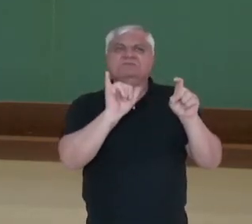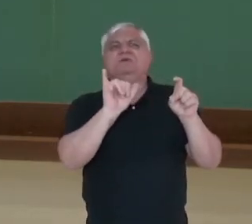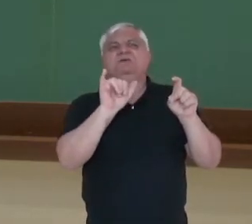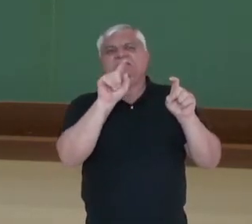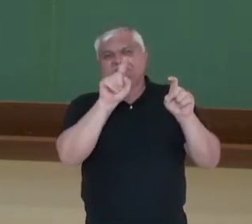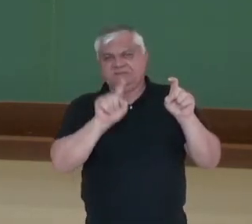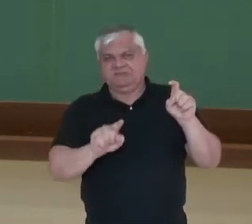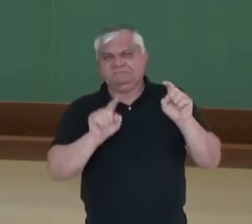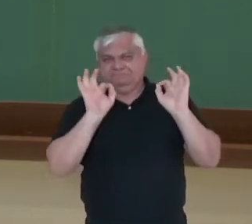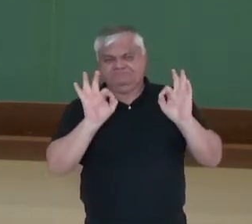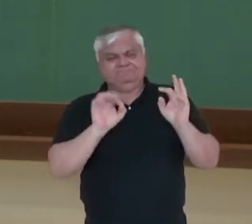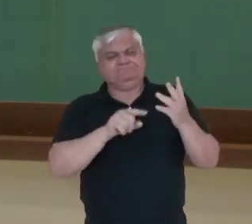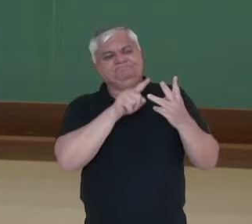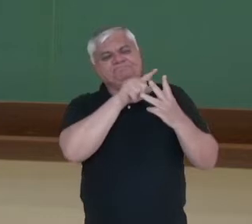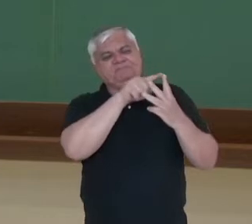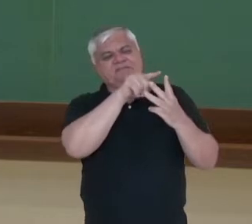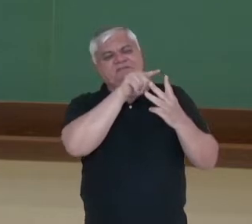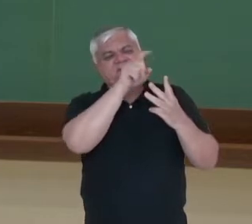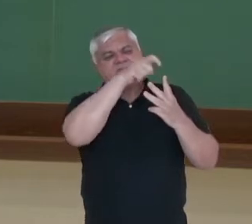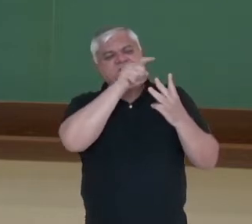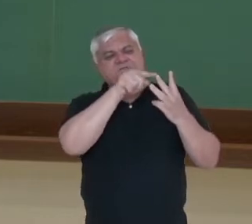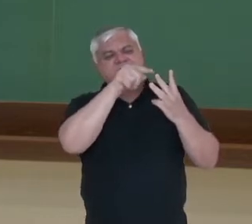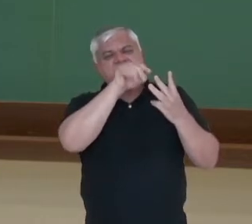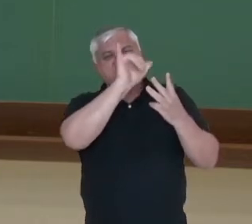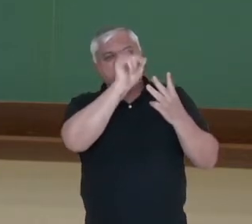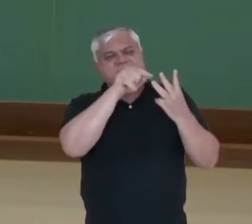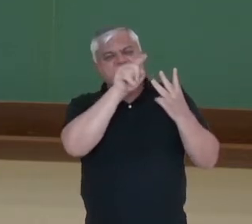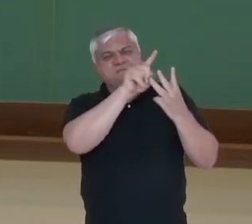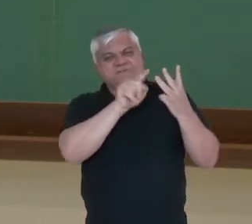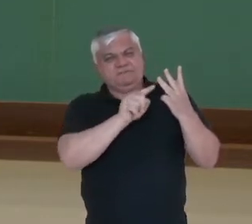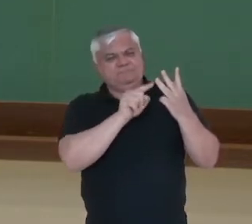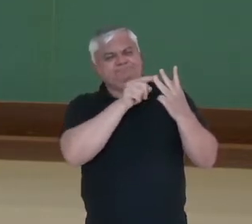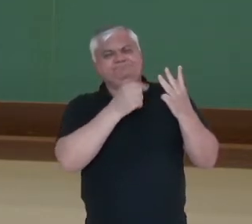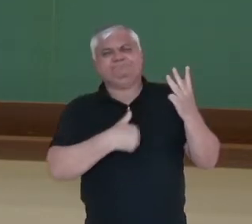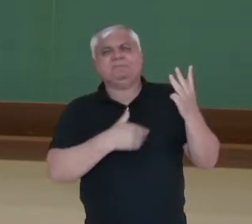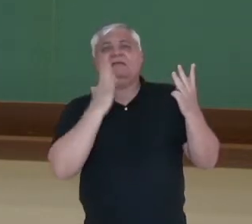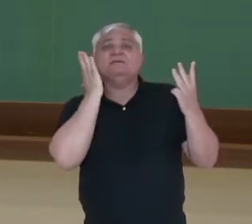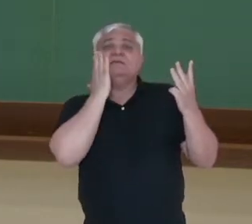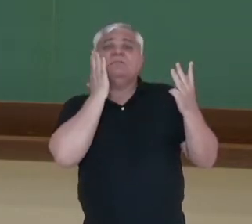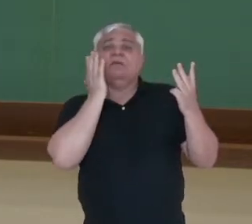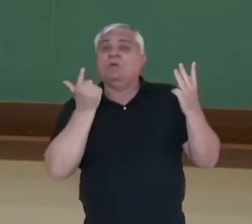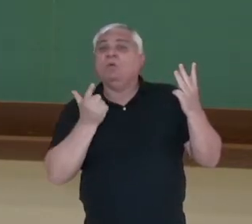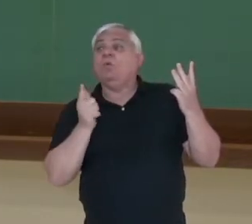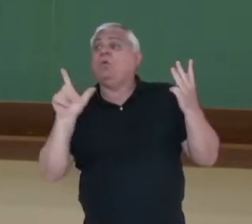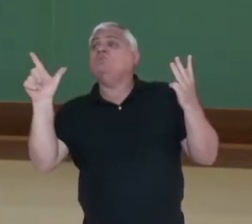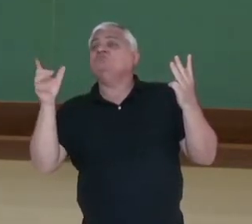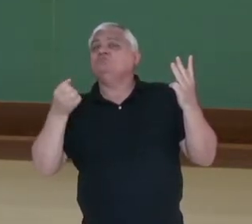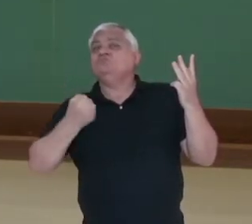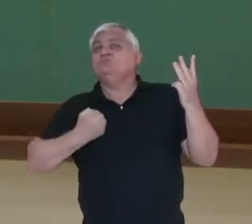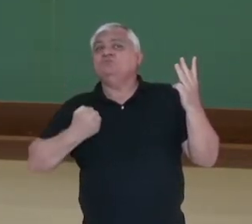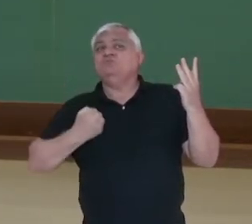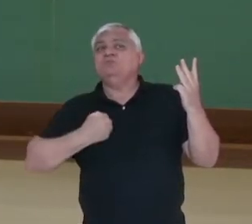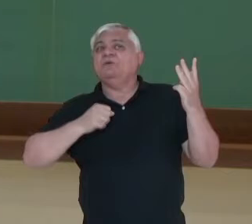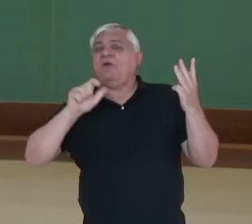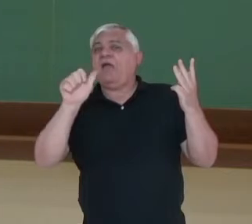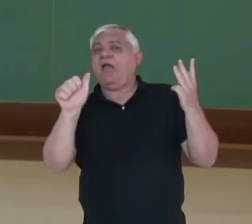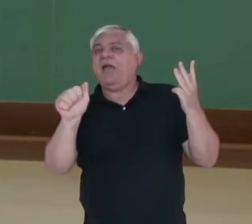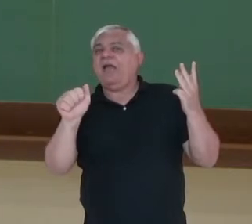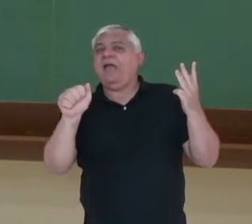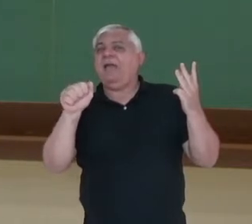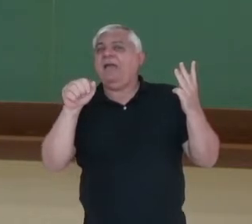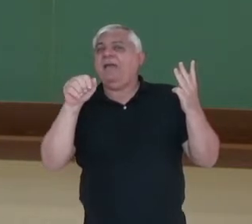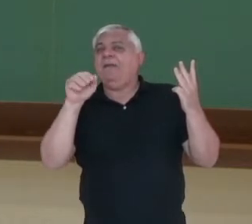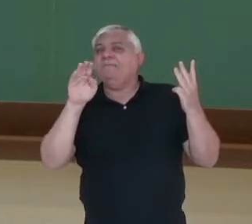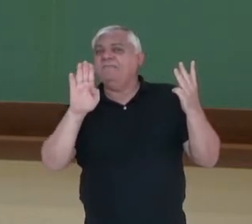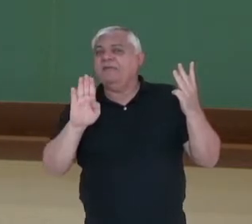y e z. E vamos supor ainda que eu queira saber se outros números A, B e